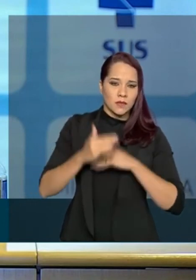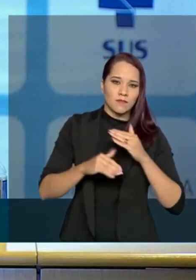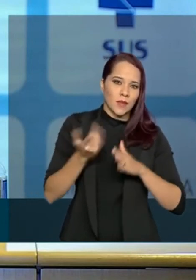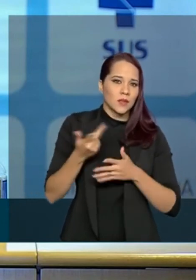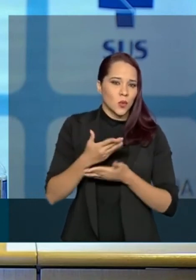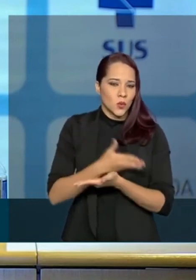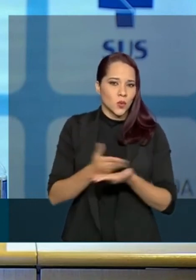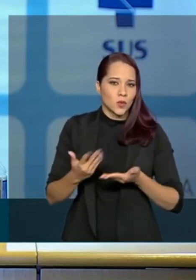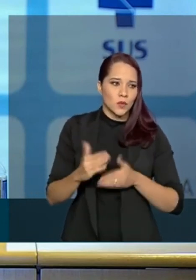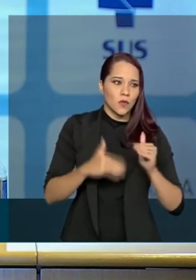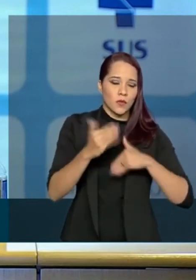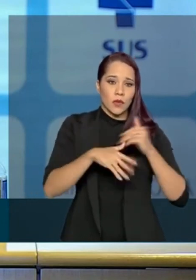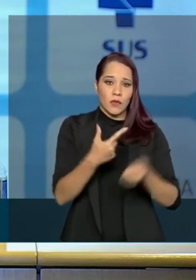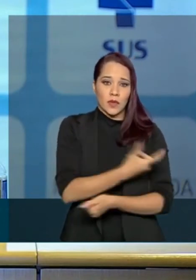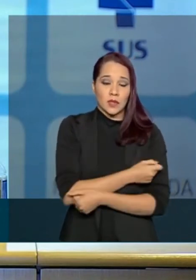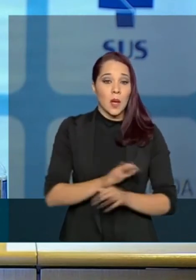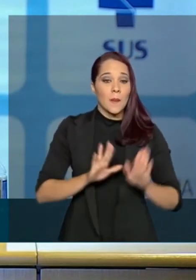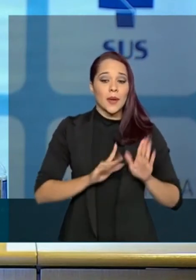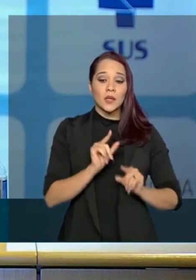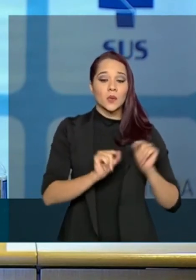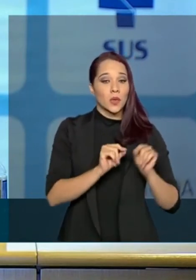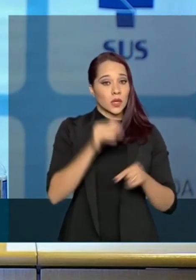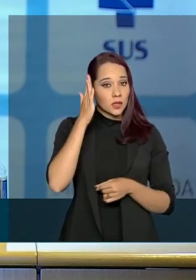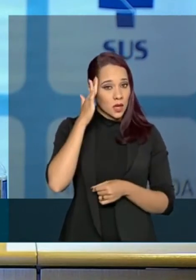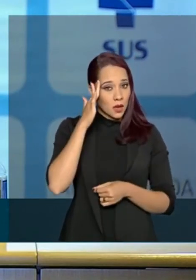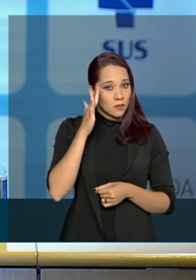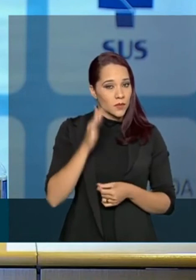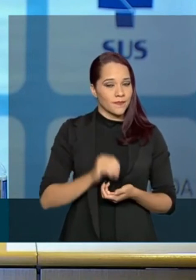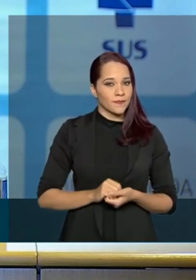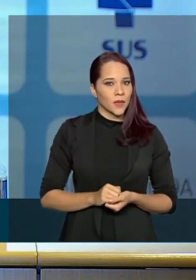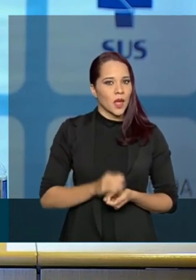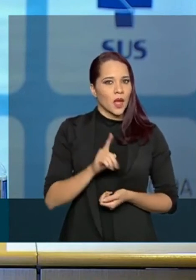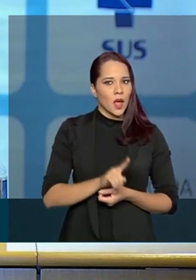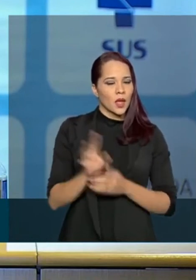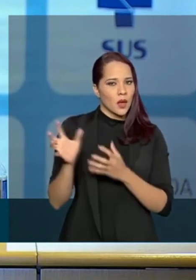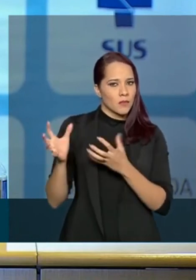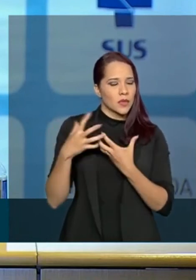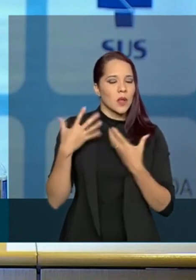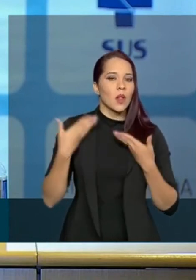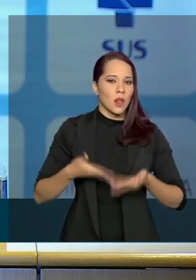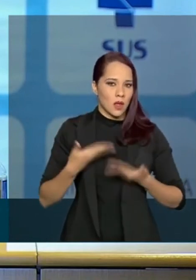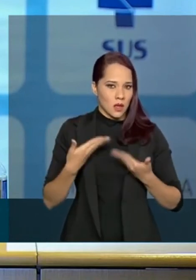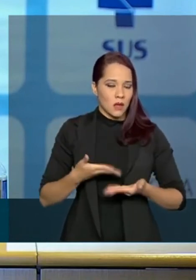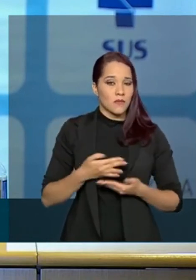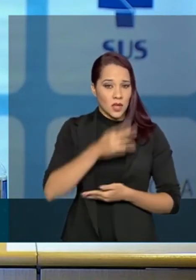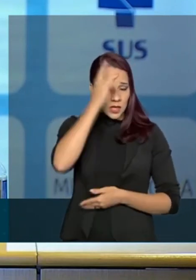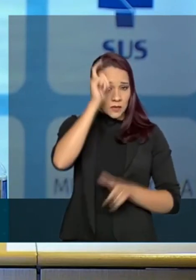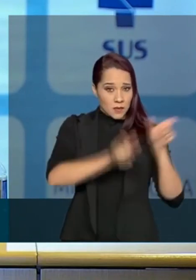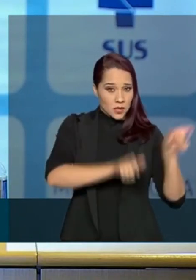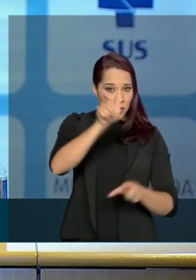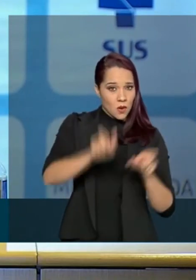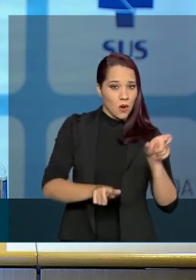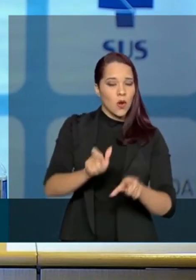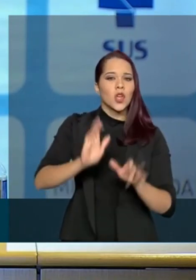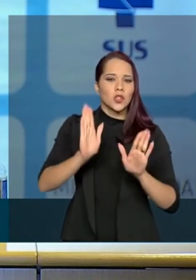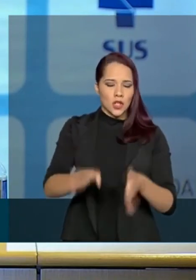em especial de uma vacina. Mas o que se sabe é que foi uma reação adversa leve e que essa paciente ou esse paciente